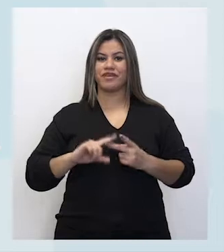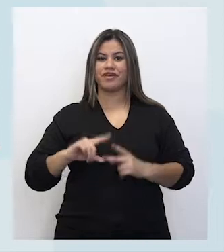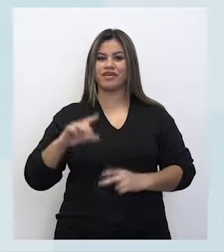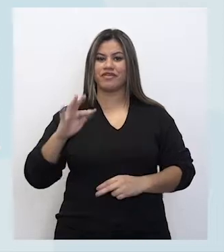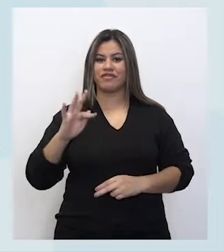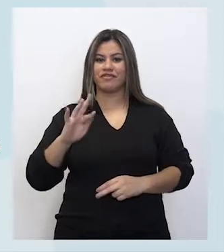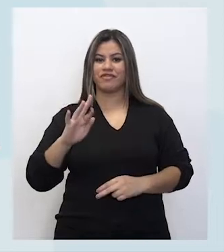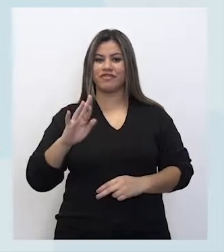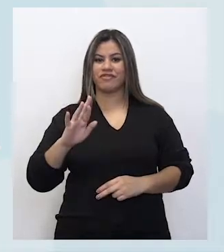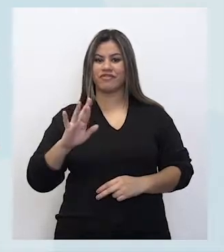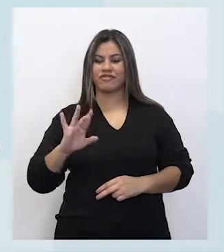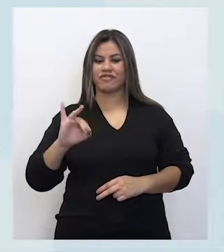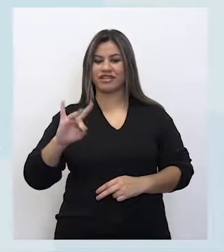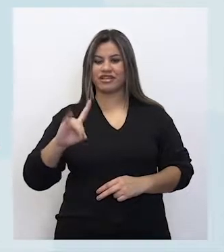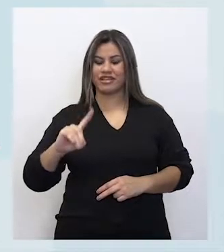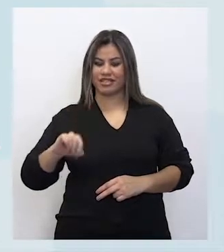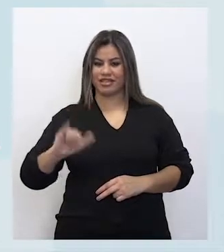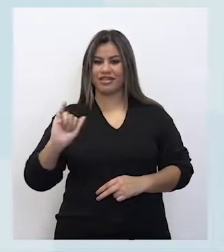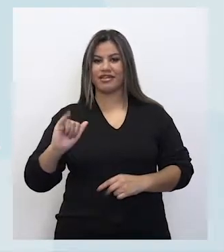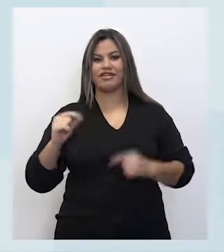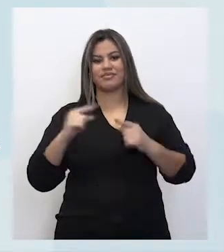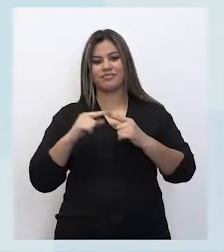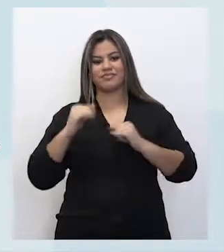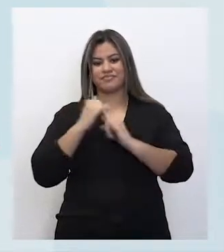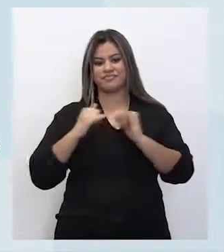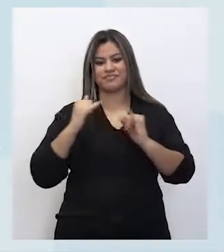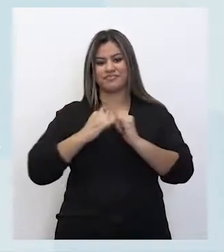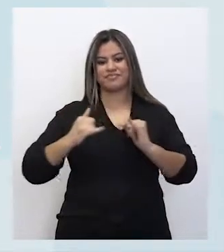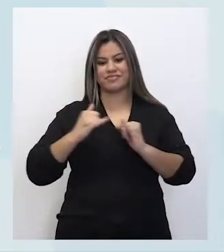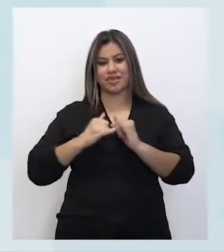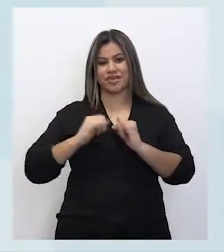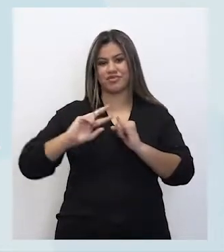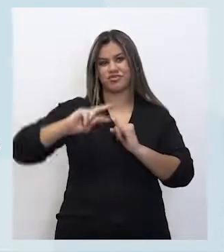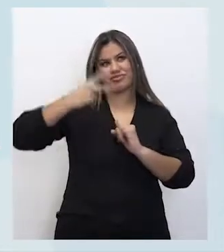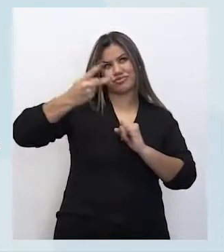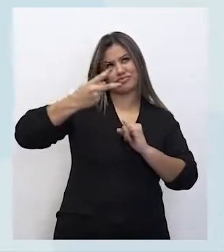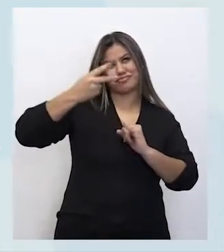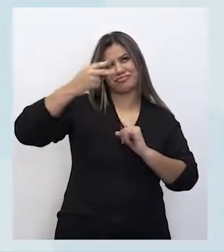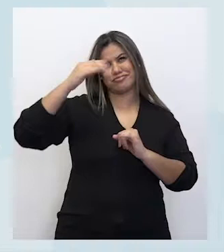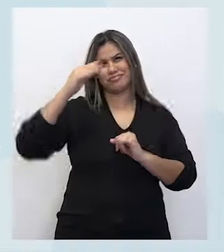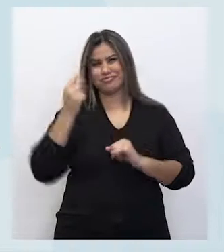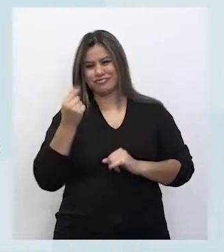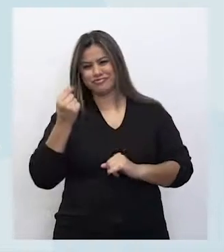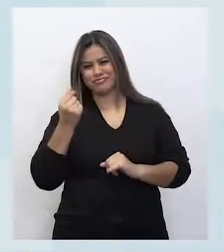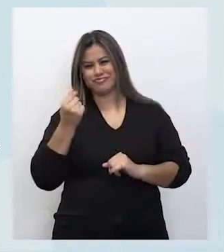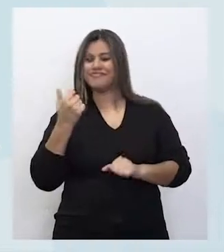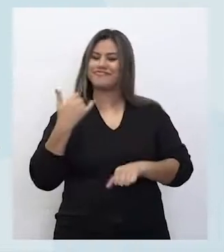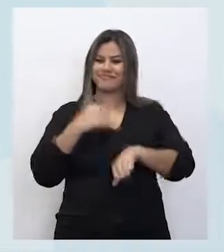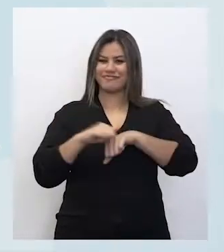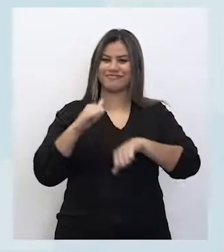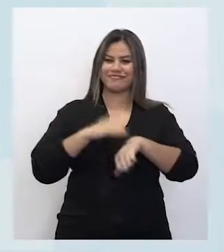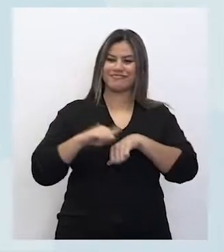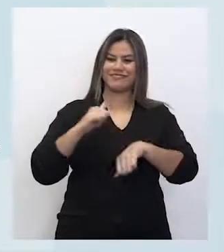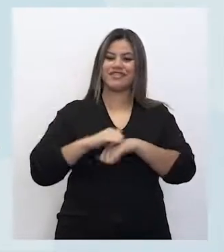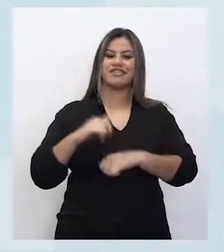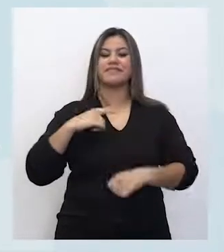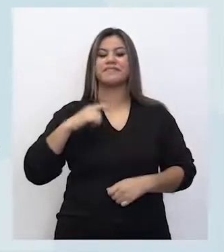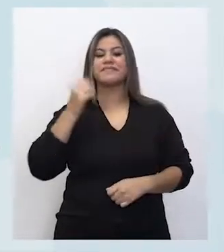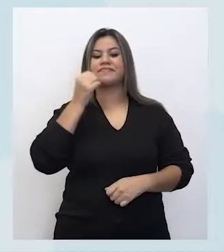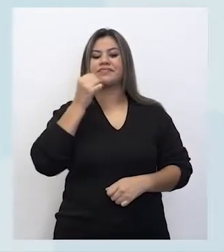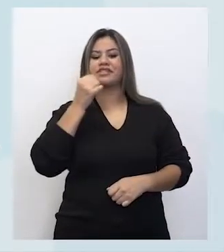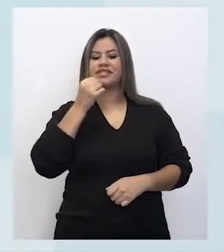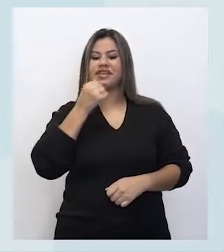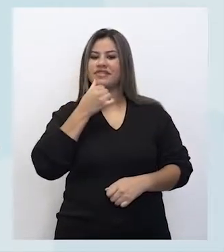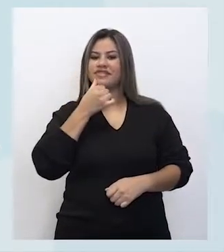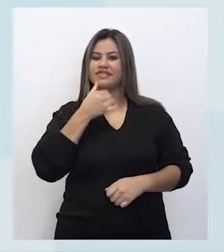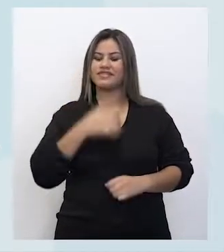preço. Né? Tudo pela metade do dobro. Vamos pensar que vai ter aqui no próximo mês a Black Friday, a Black